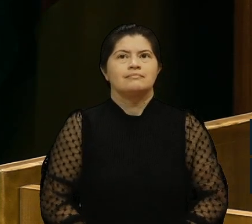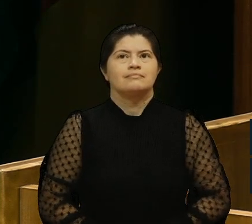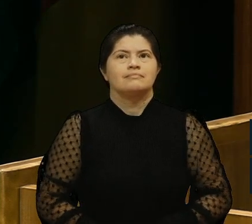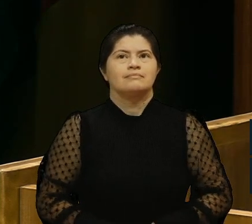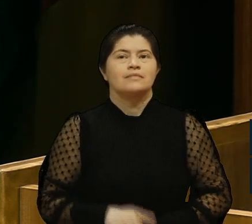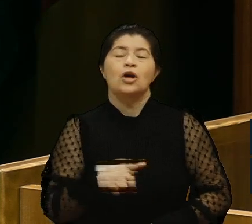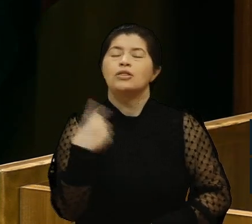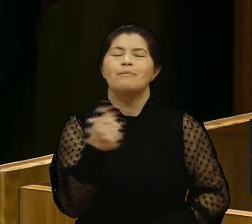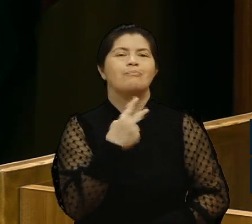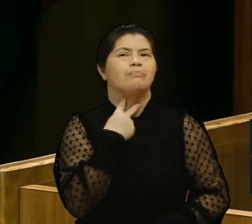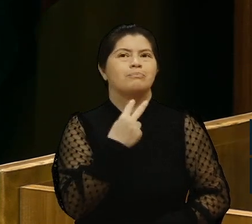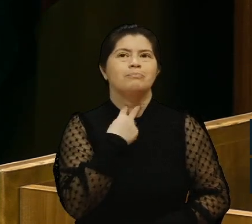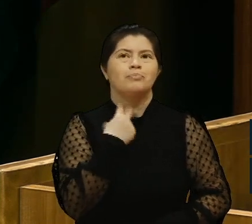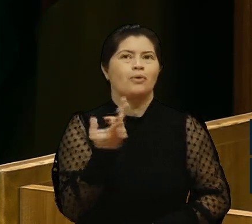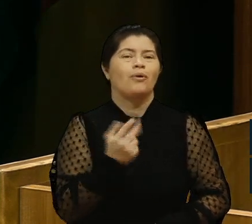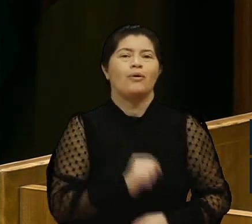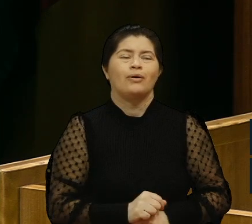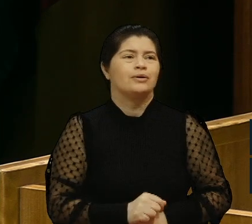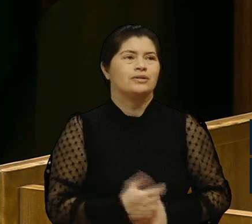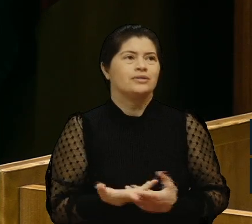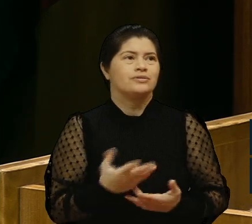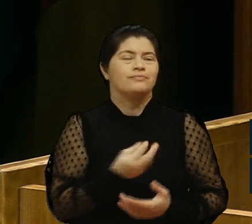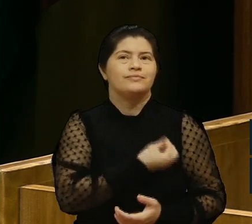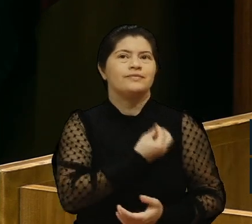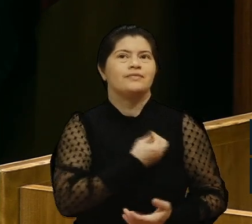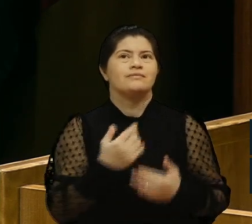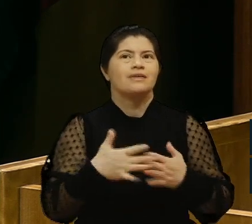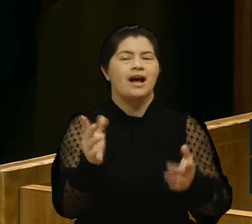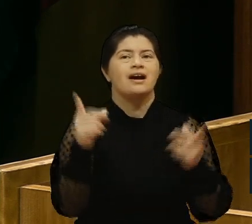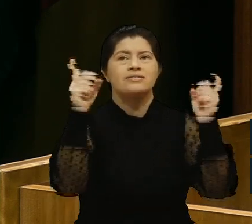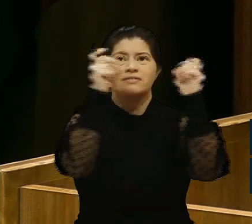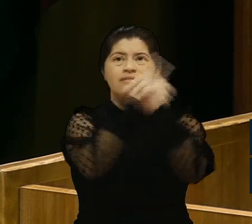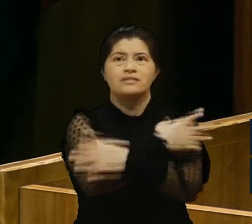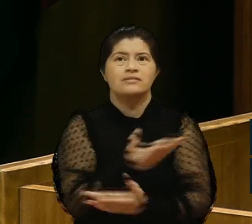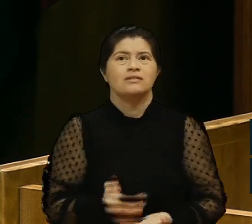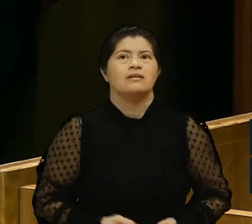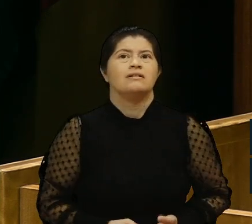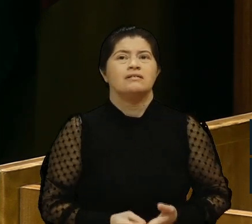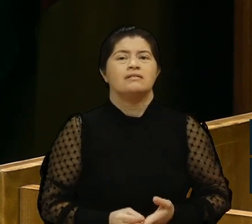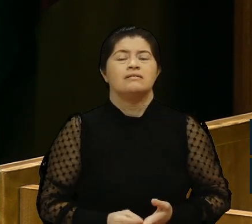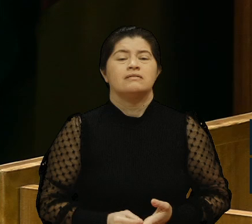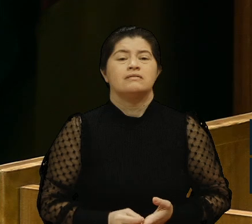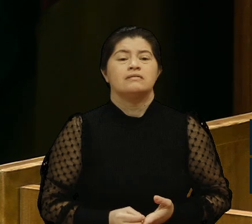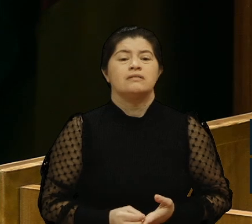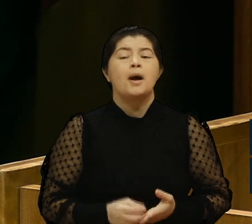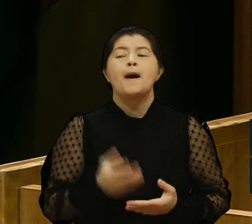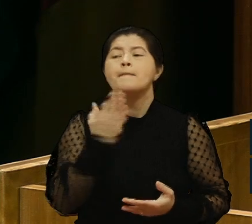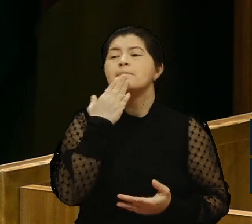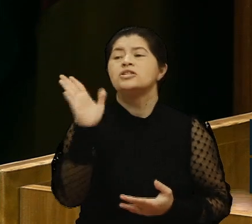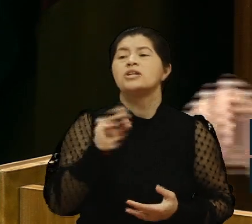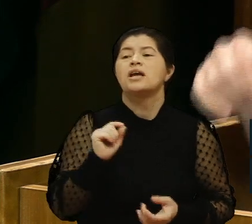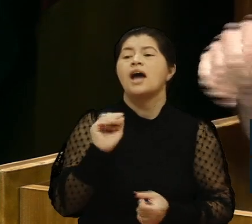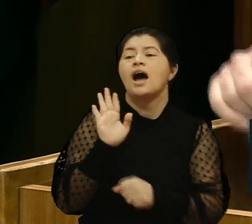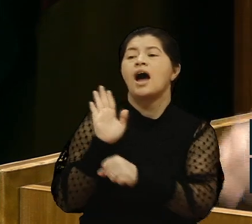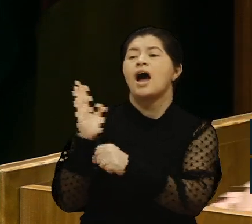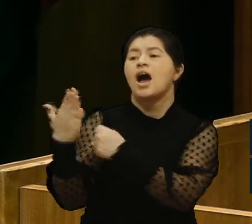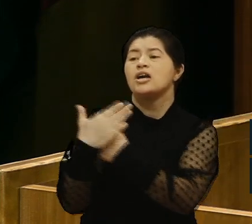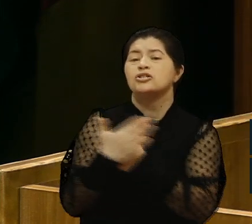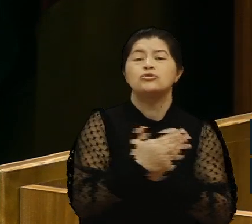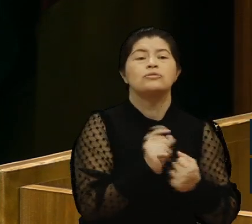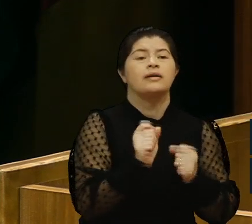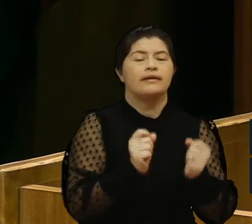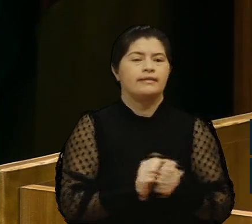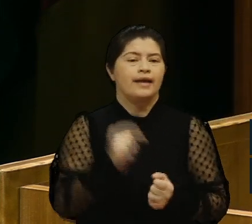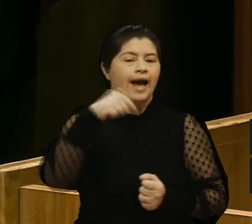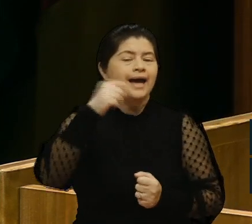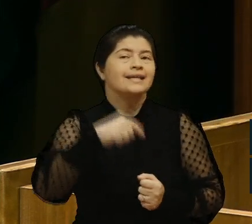Nós não podemos permitir uma situação como essa. E aí me perguntam, a quem eu vou recorrer? Nós temos aqui em Caxias do